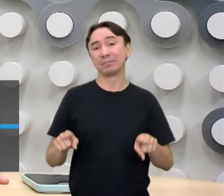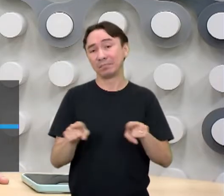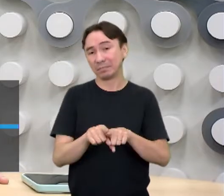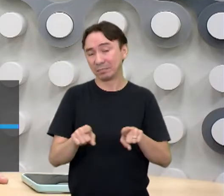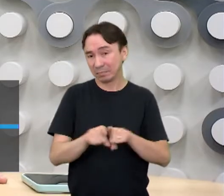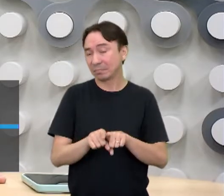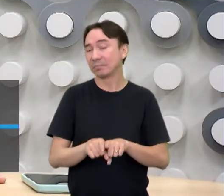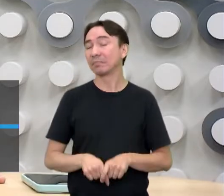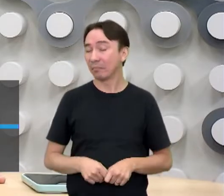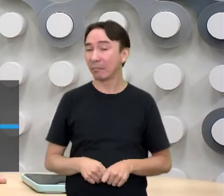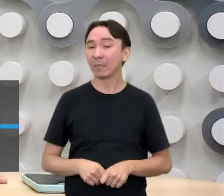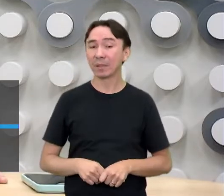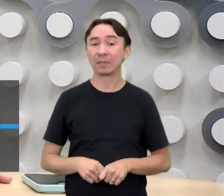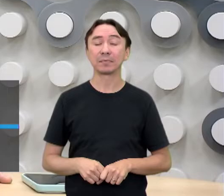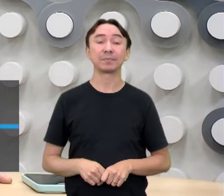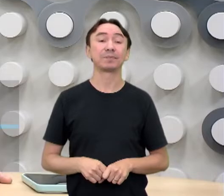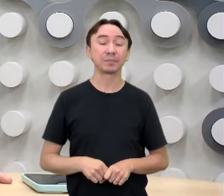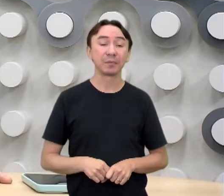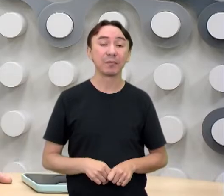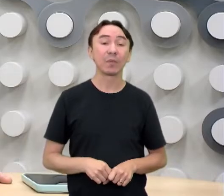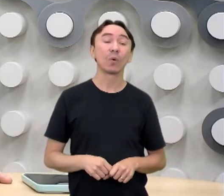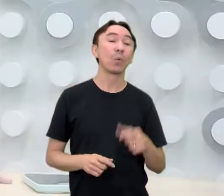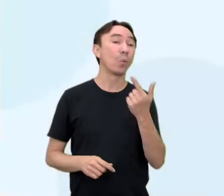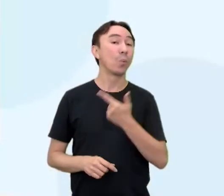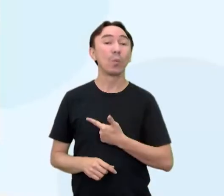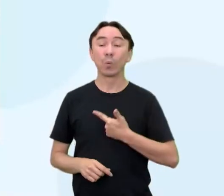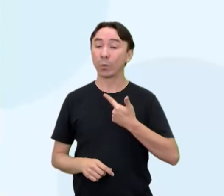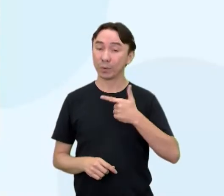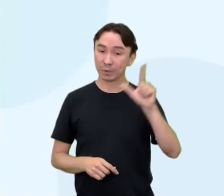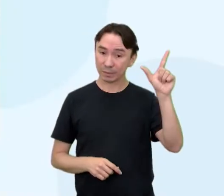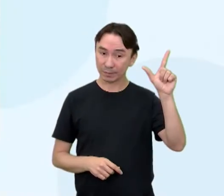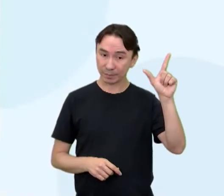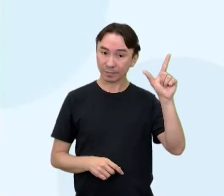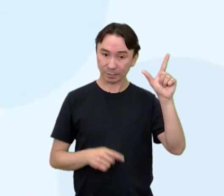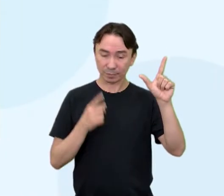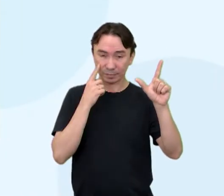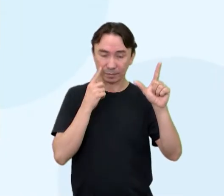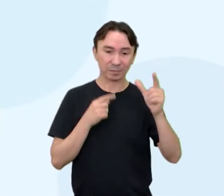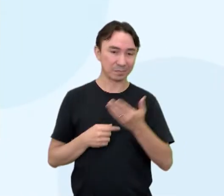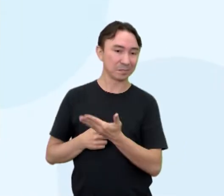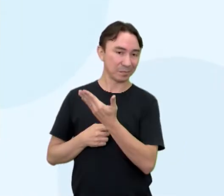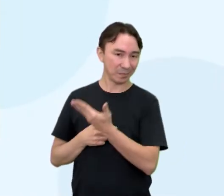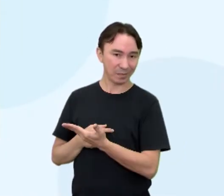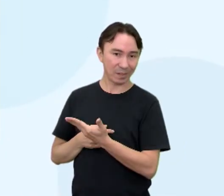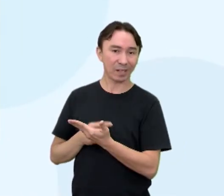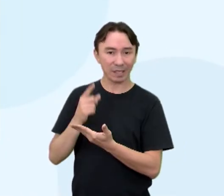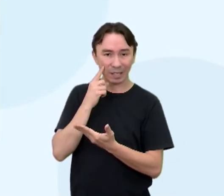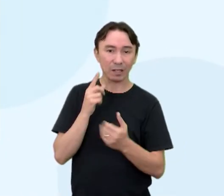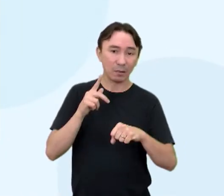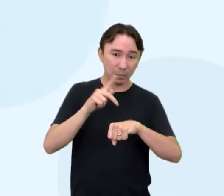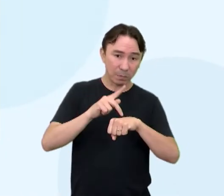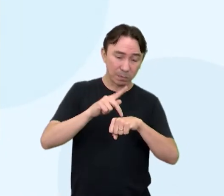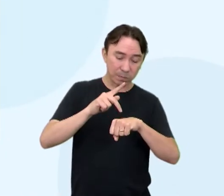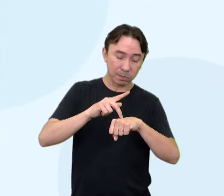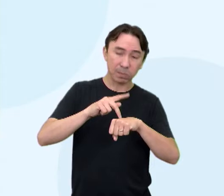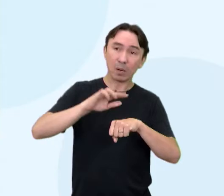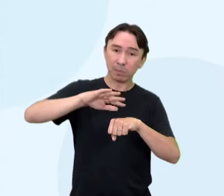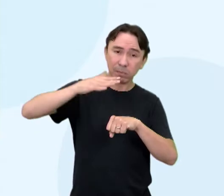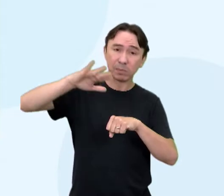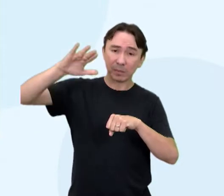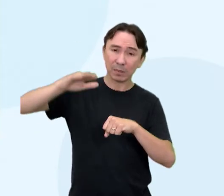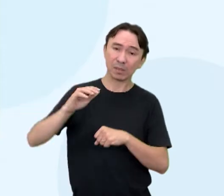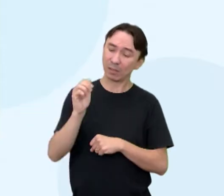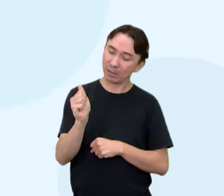aí eu trouxe um exemplo aí de uma outra imagem aí da Cordilheira dos Andes, né? Então nós temos lá a formação da Cordilheira